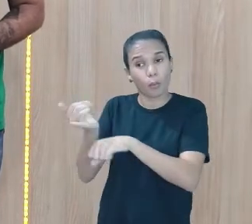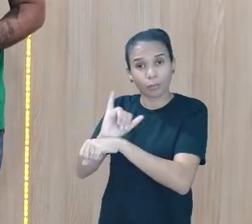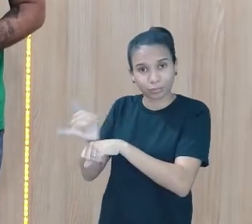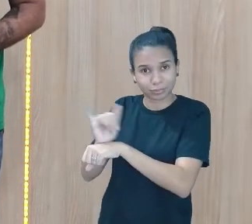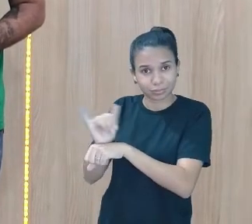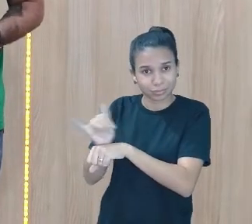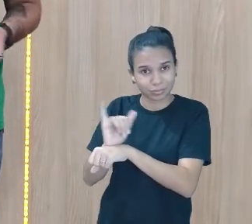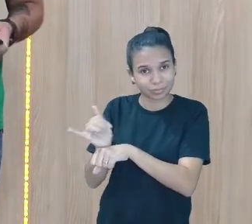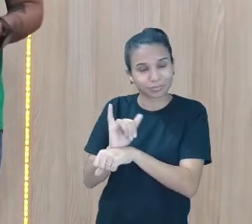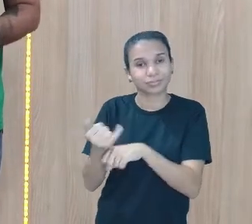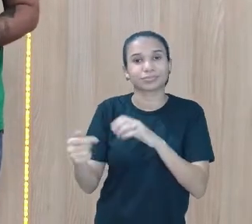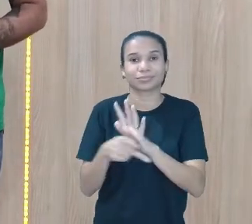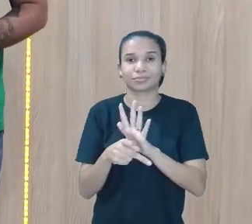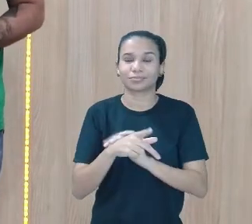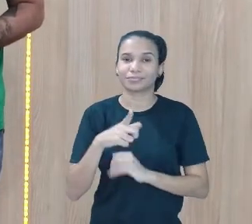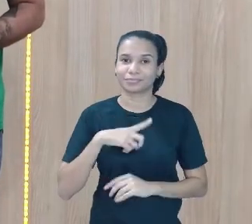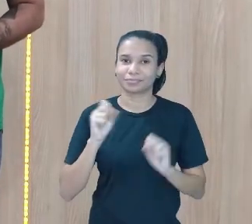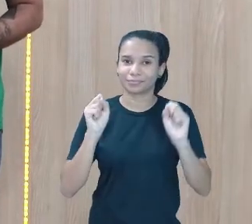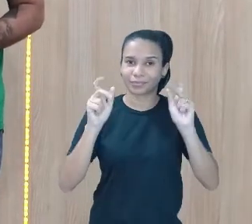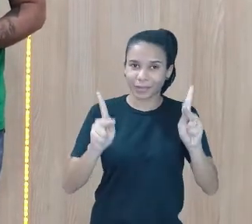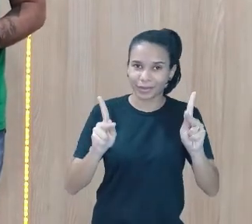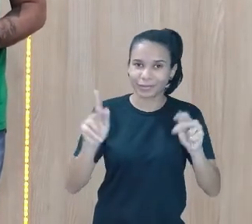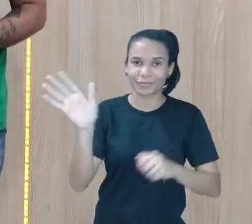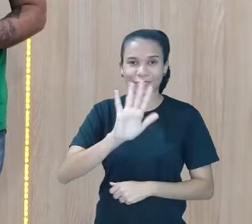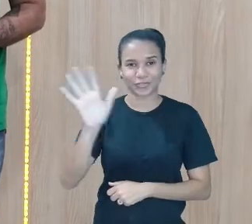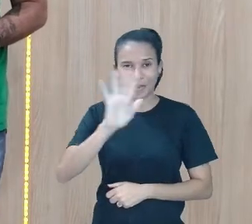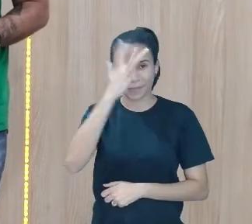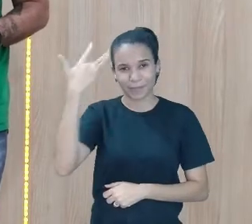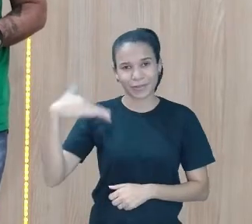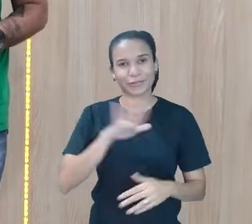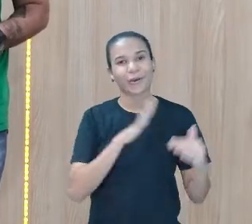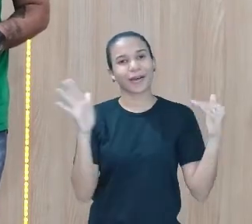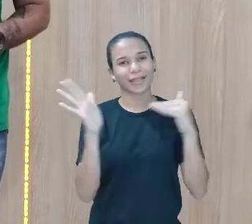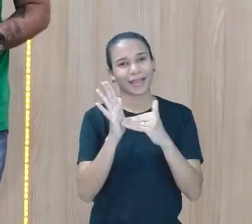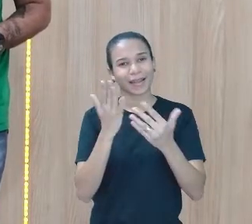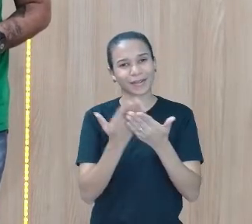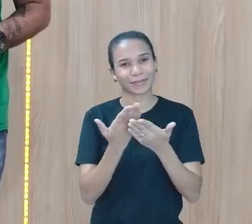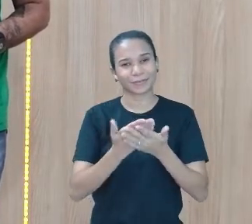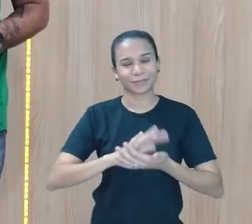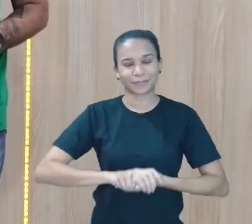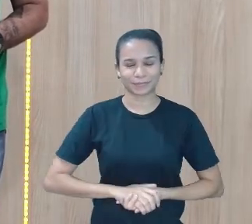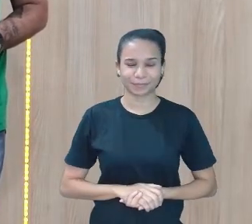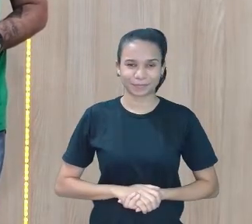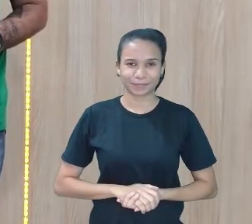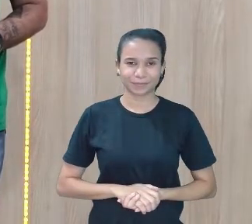no nosso canal do YouTube, ok? Tchau, tchau e até a próxima.